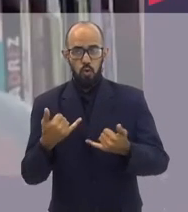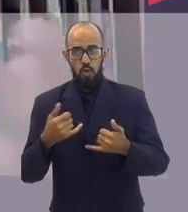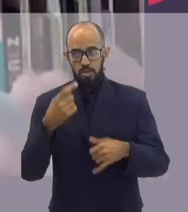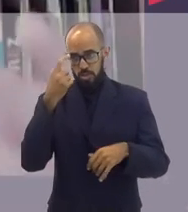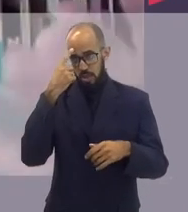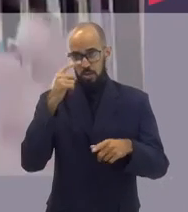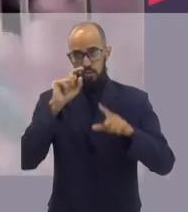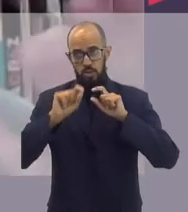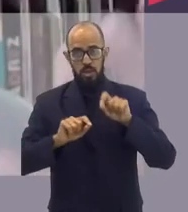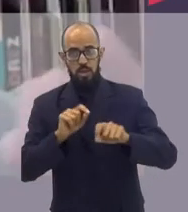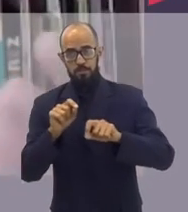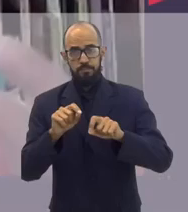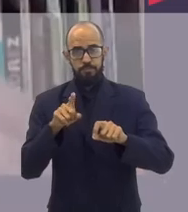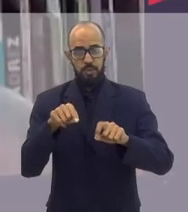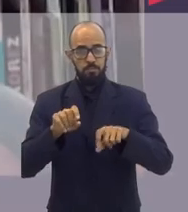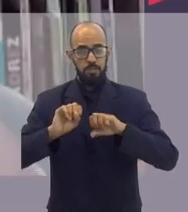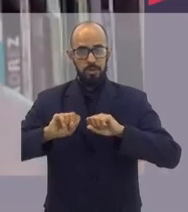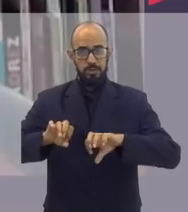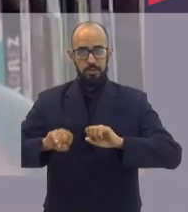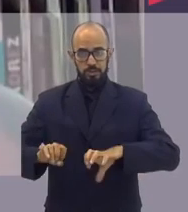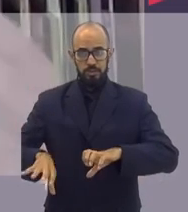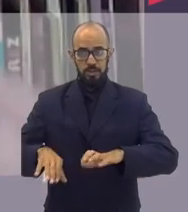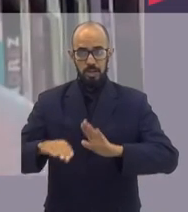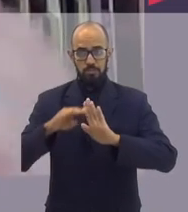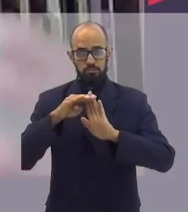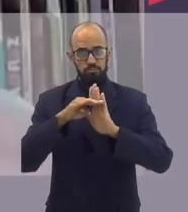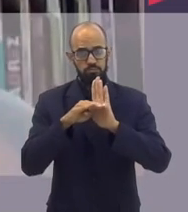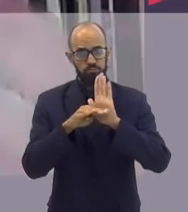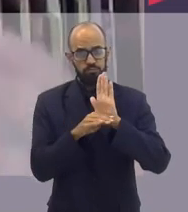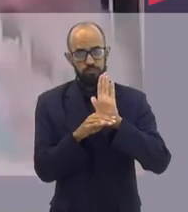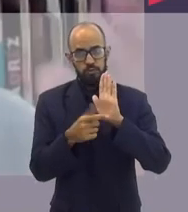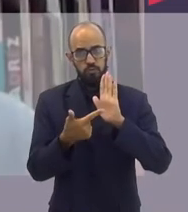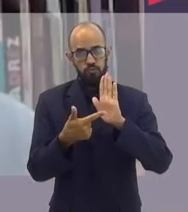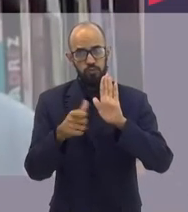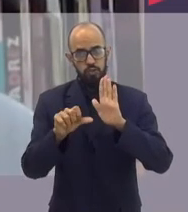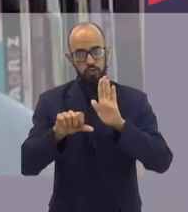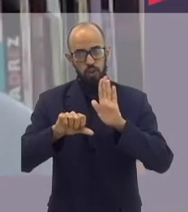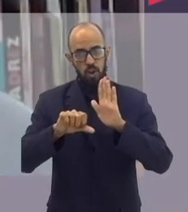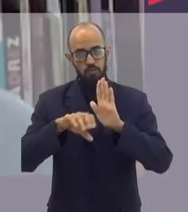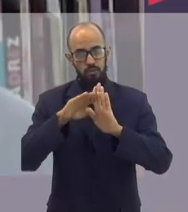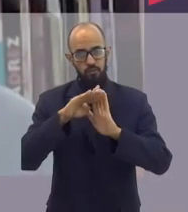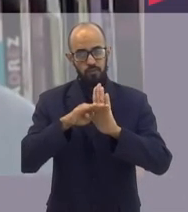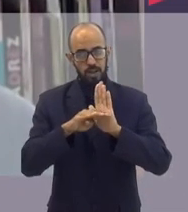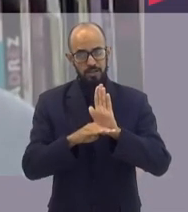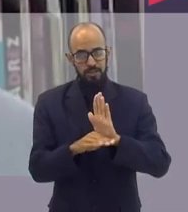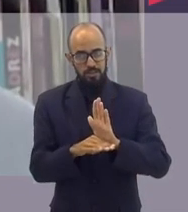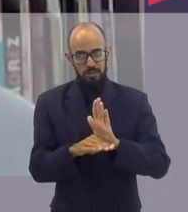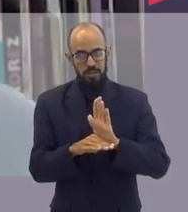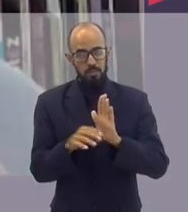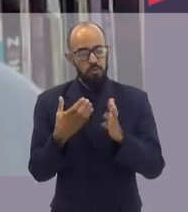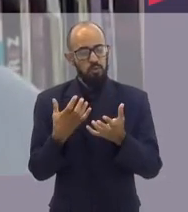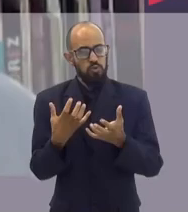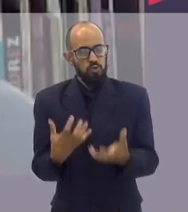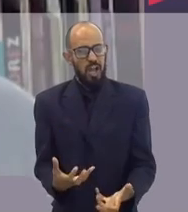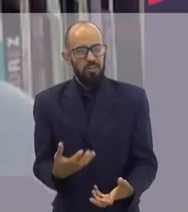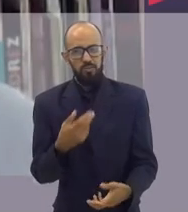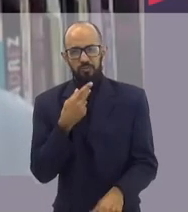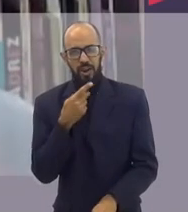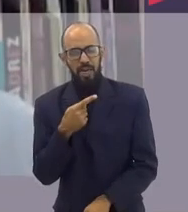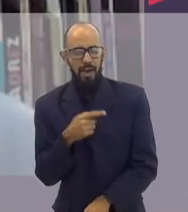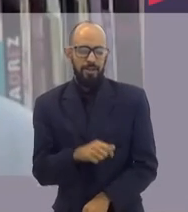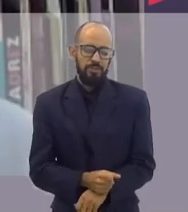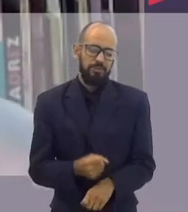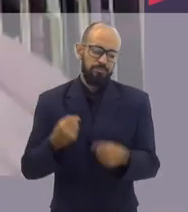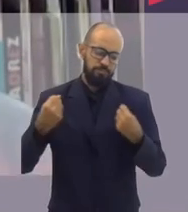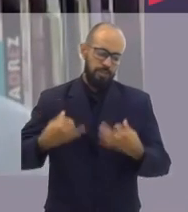tem que ter, a ideia é a seguinte: é para ensinar um processo de 29 fases, né? Então é muito chato se você ficar só falando.